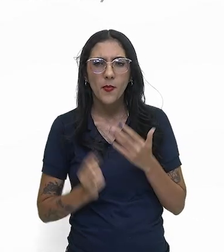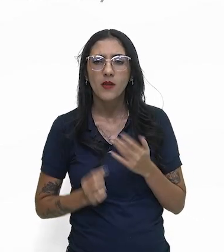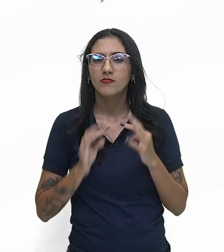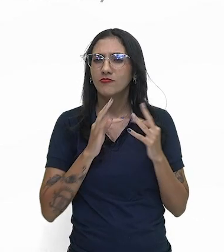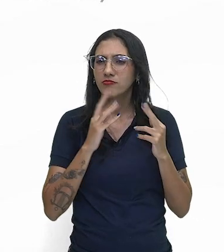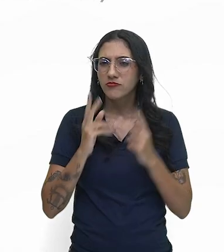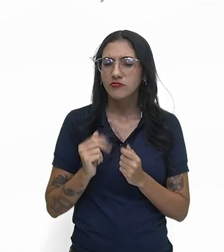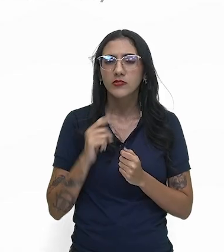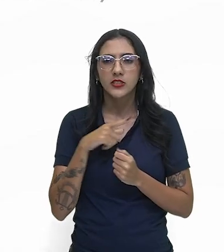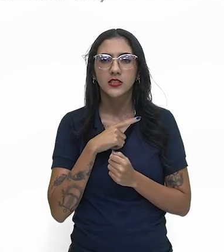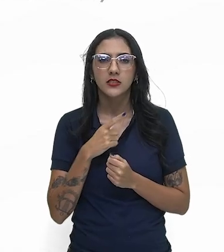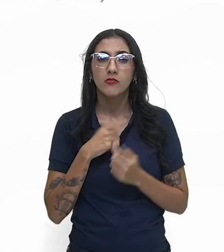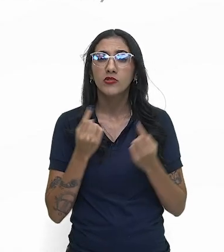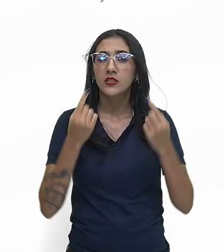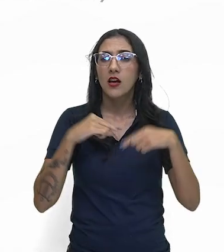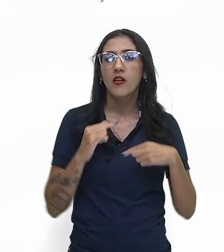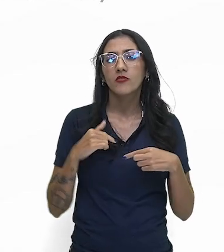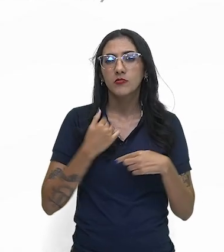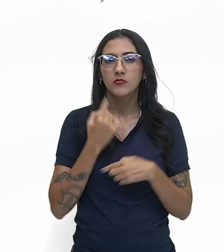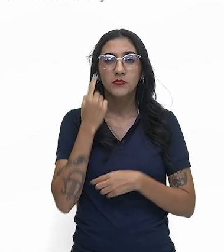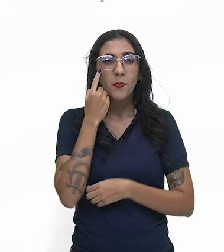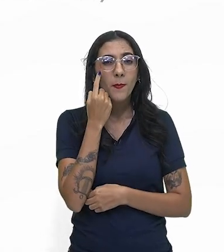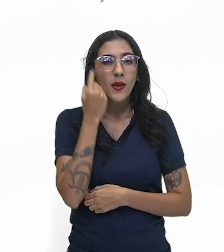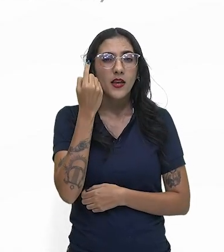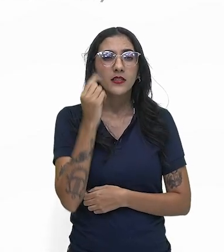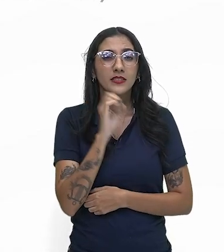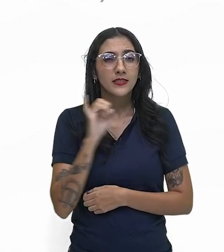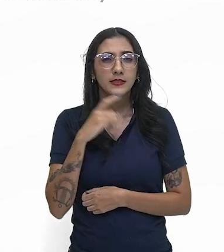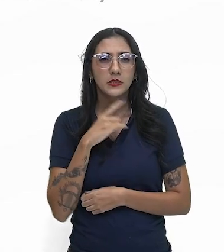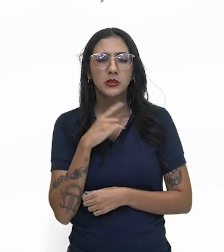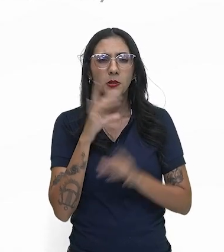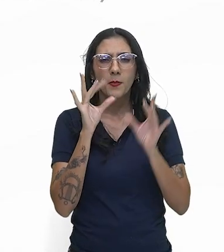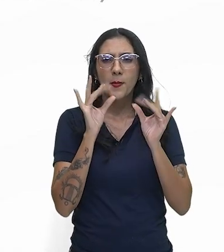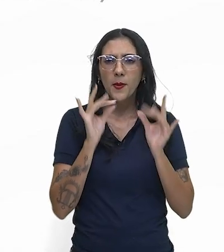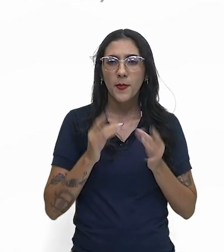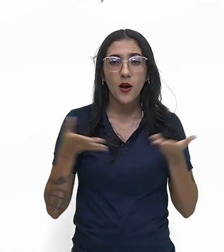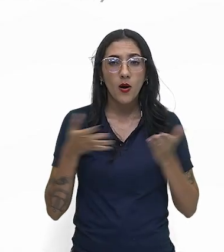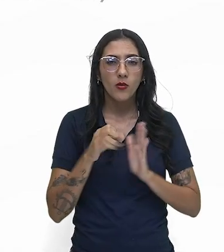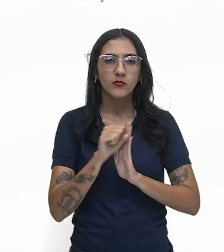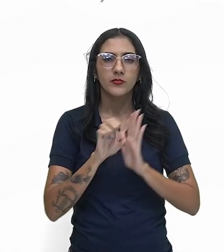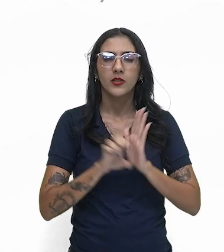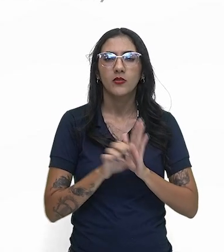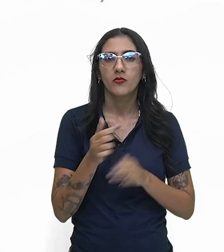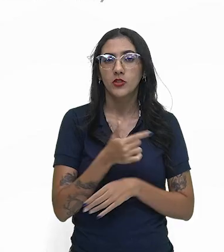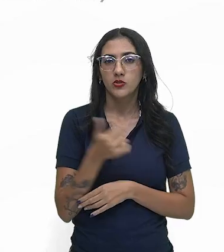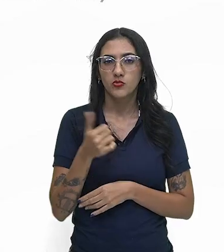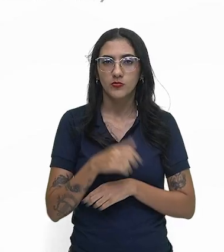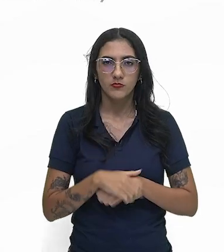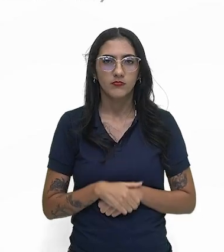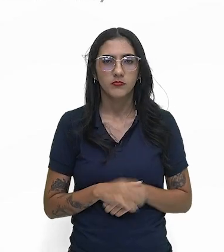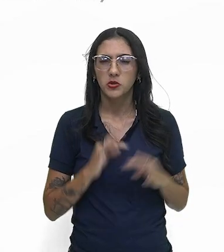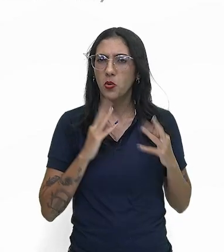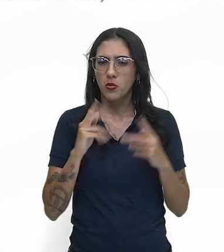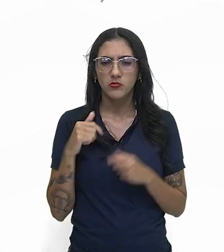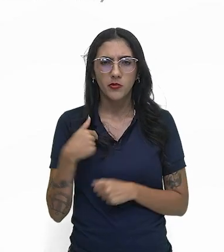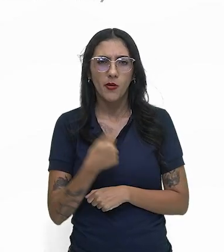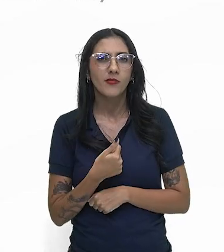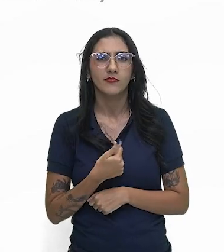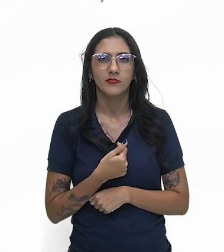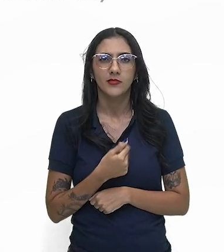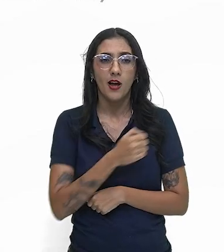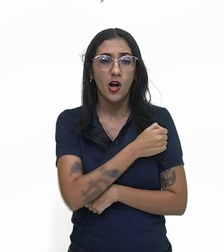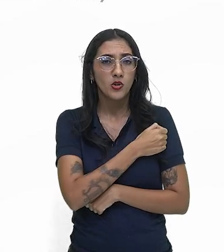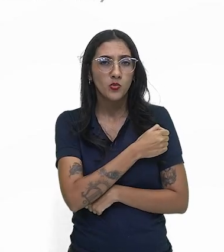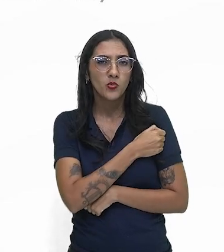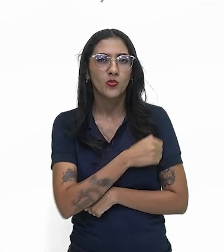é um desafio hoje para nós pensarmos essa complexidade, né, no século XXI. Todos nós, né, alunos,